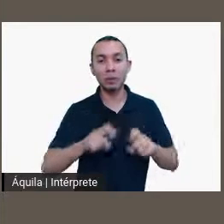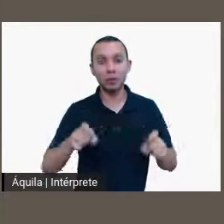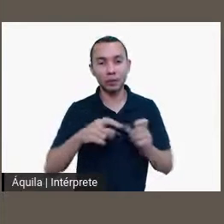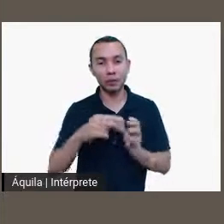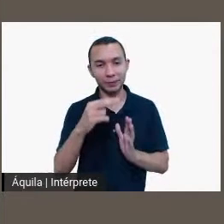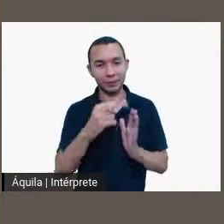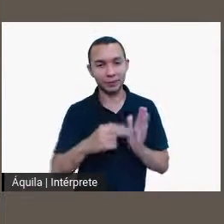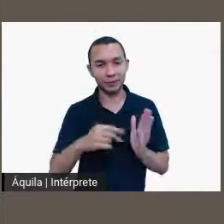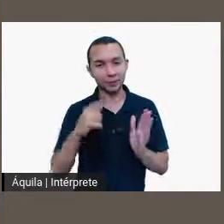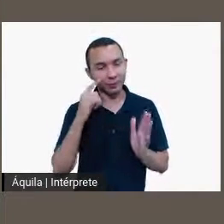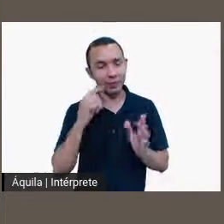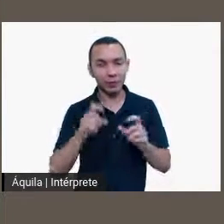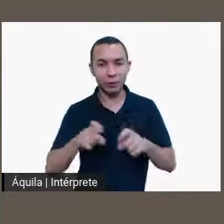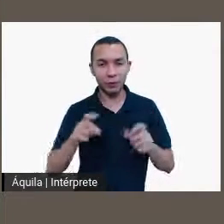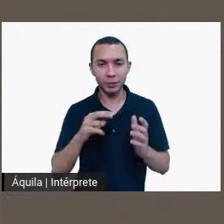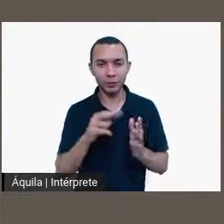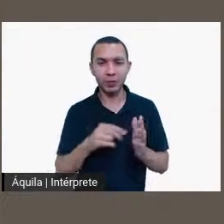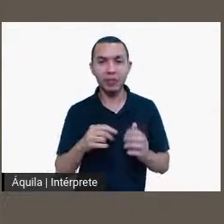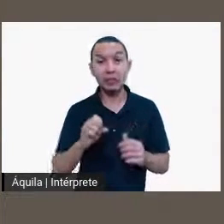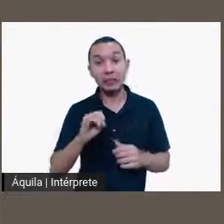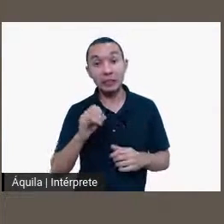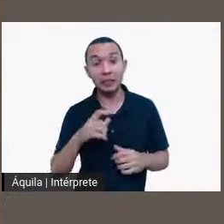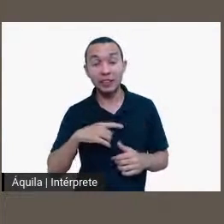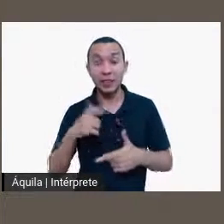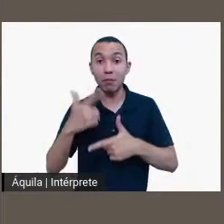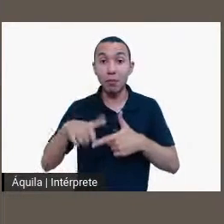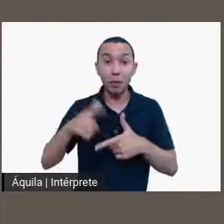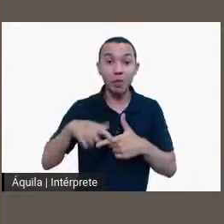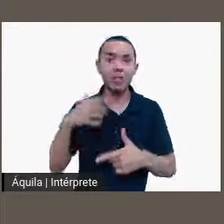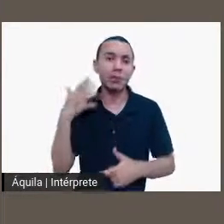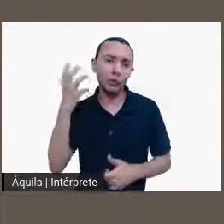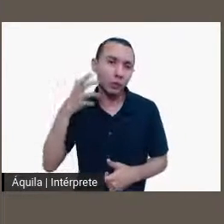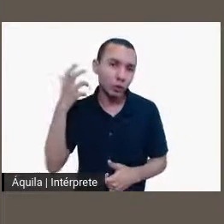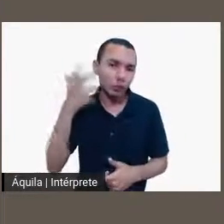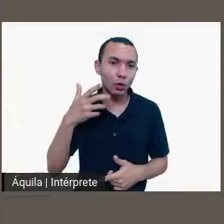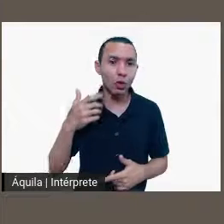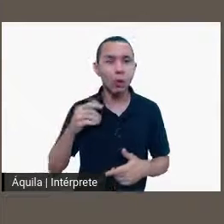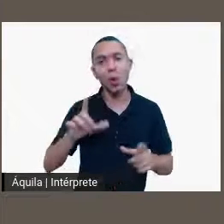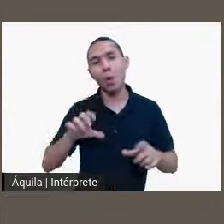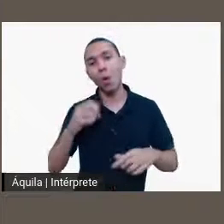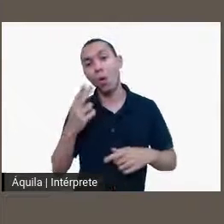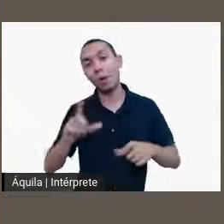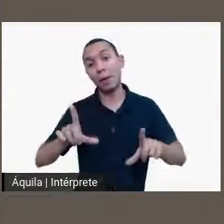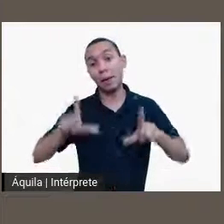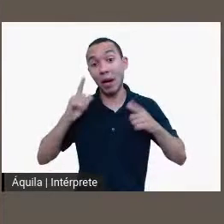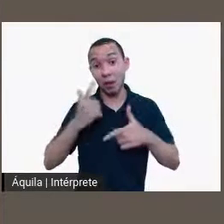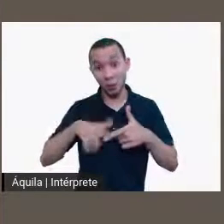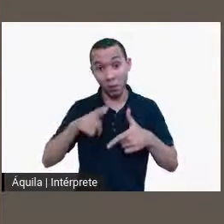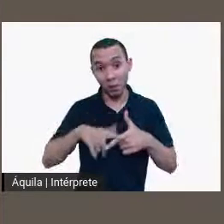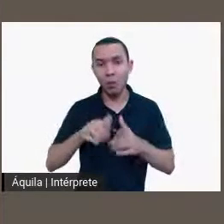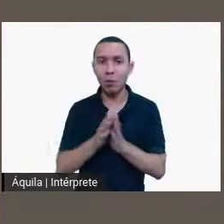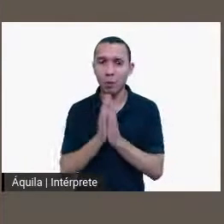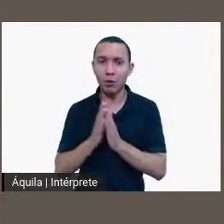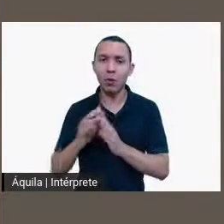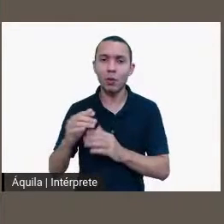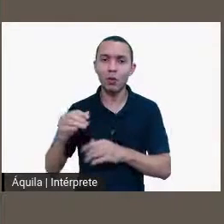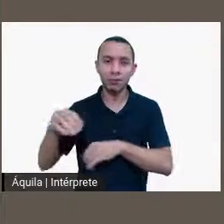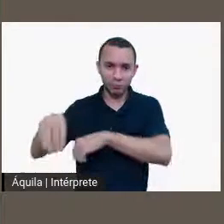que tenha, se por acaso tiver algum problema de som ou de imagem, por favor, vocês me